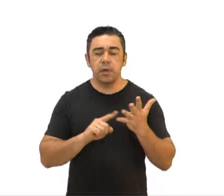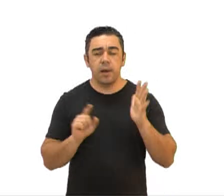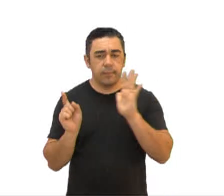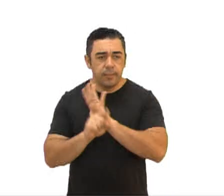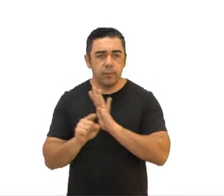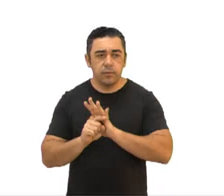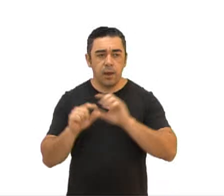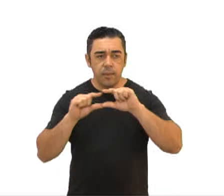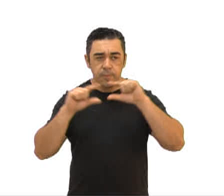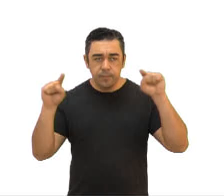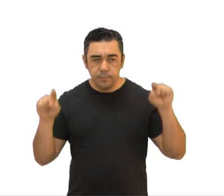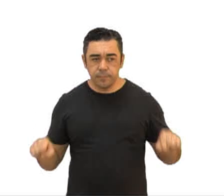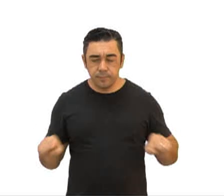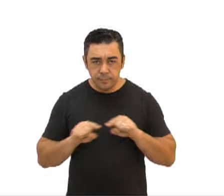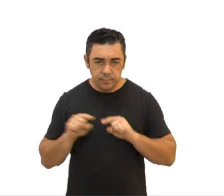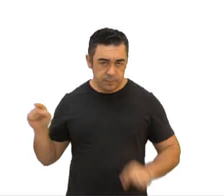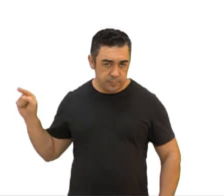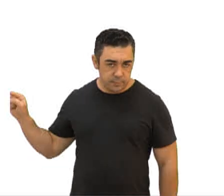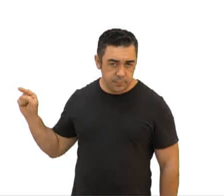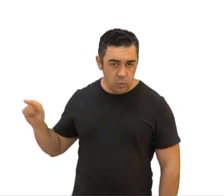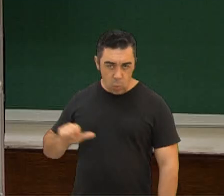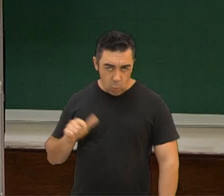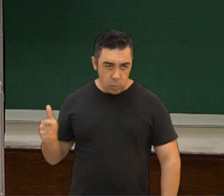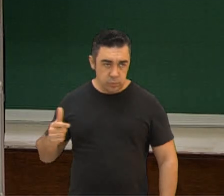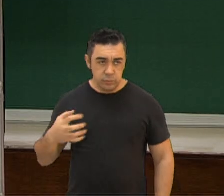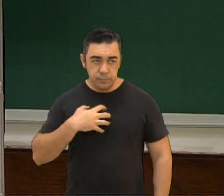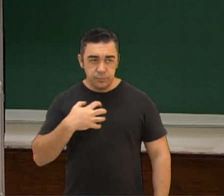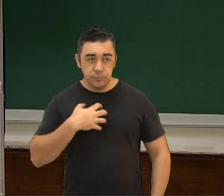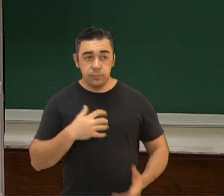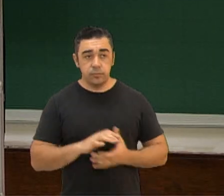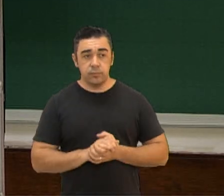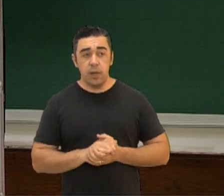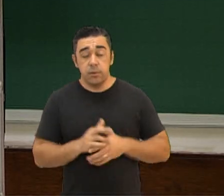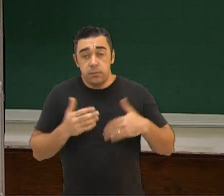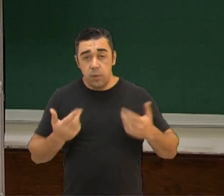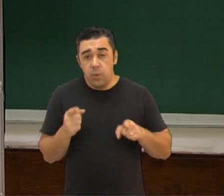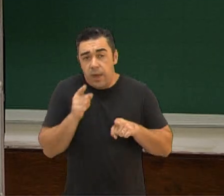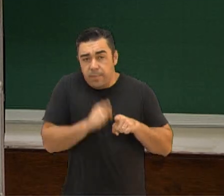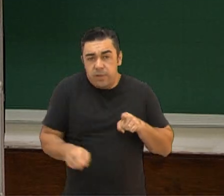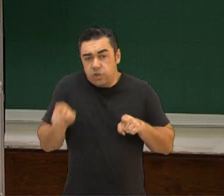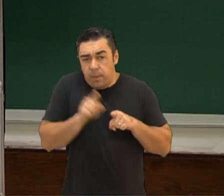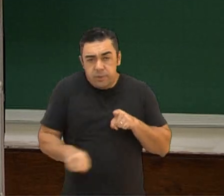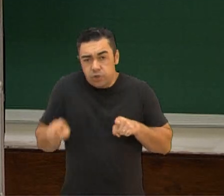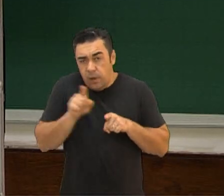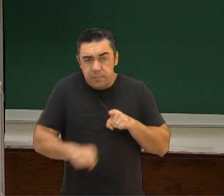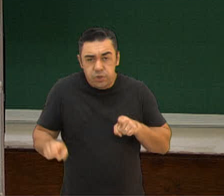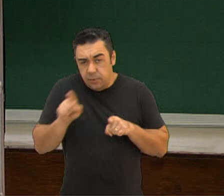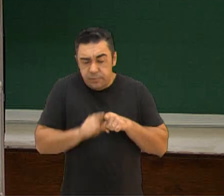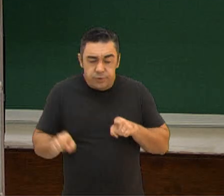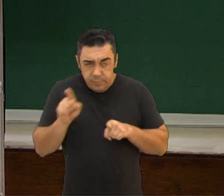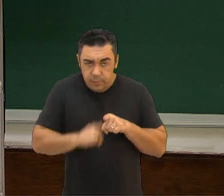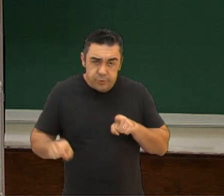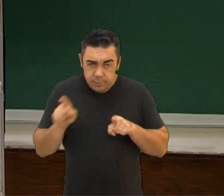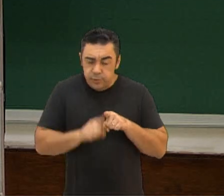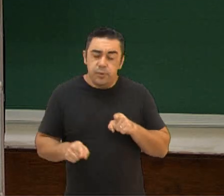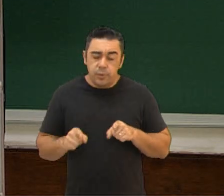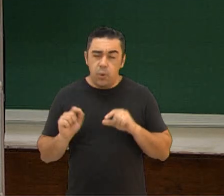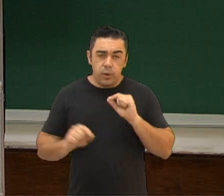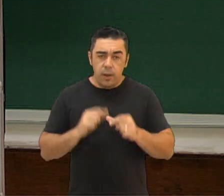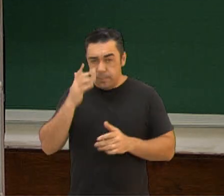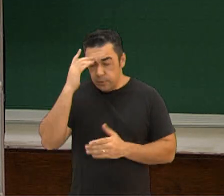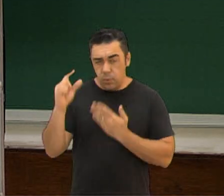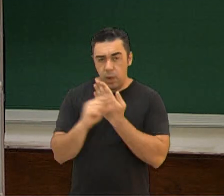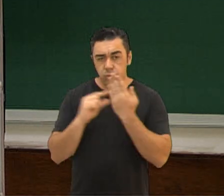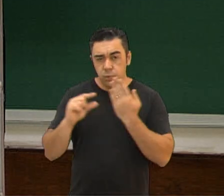indagar, entre outros, né? Então, para não ficar repetindo as palavras num texto narrativo, o que o escritor, o que o autor